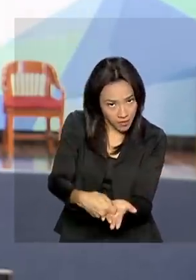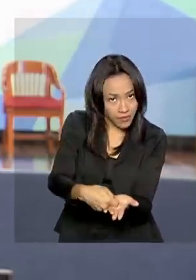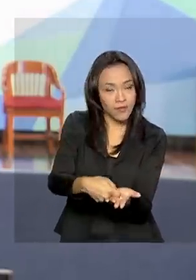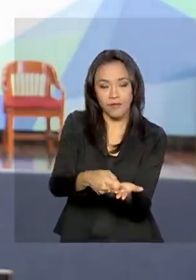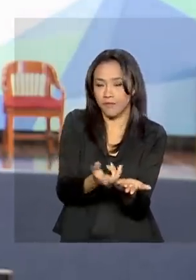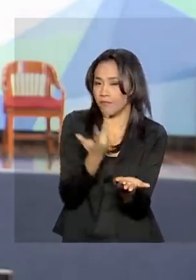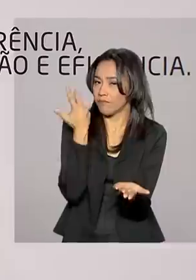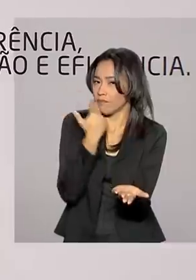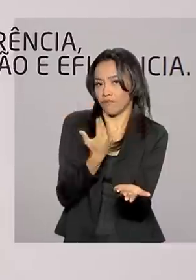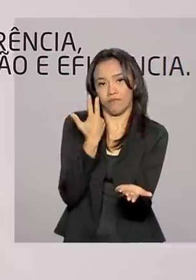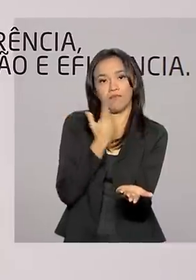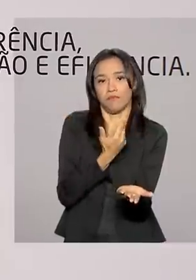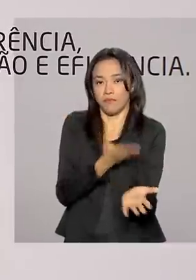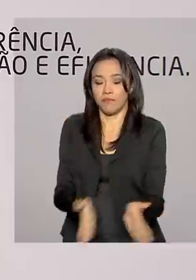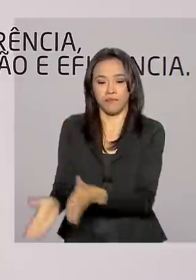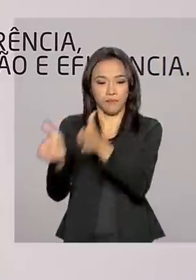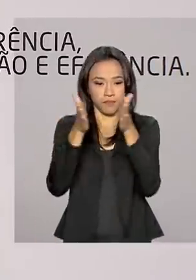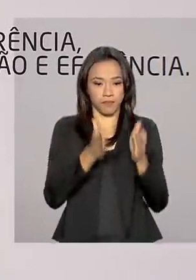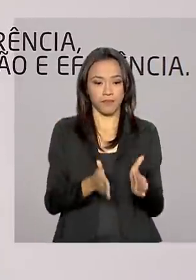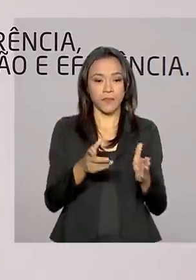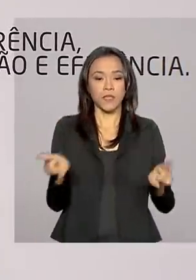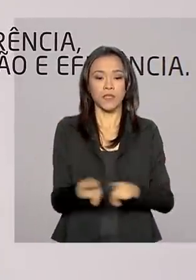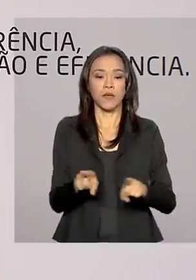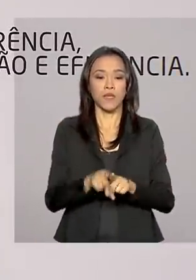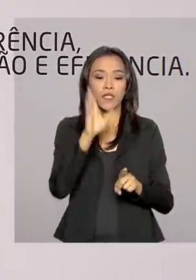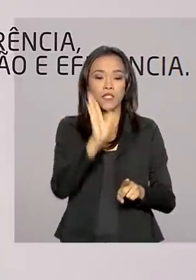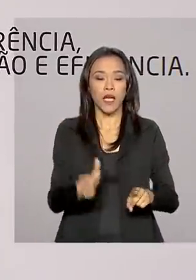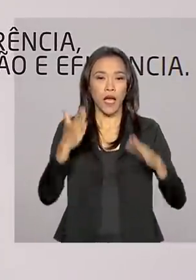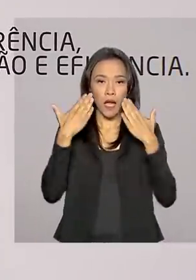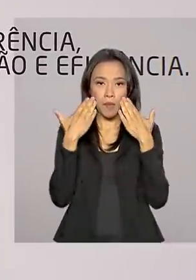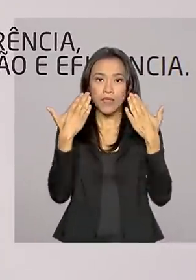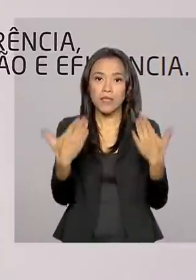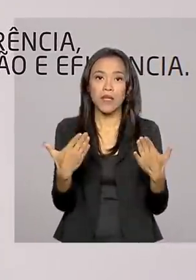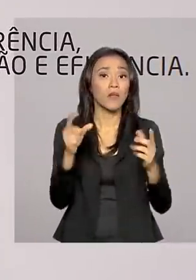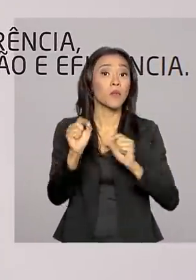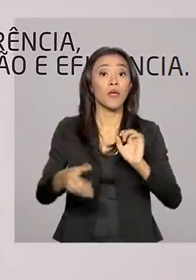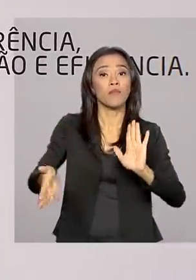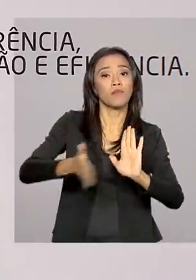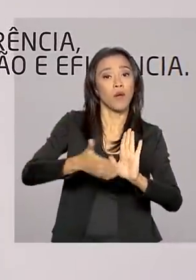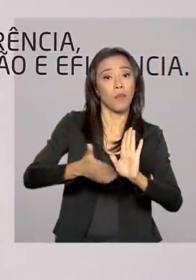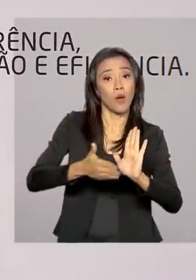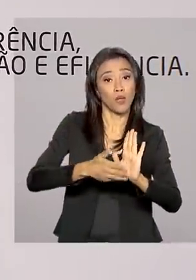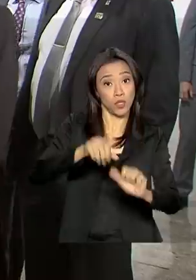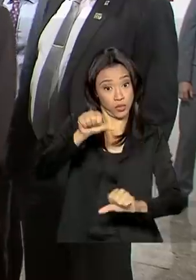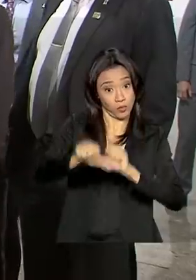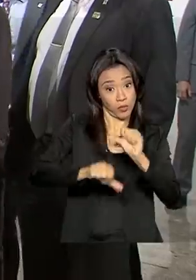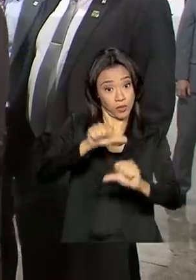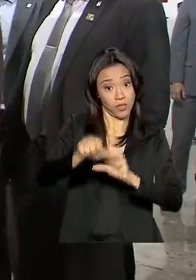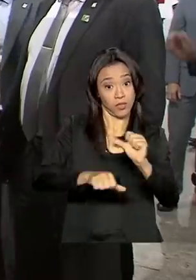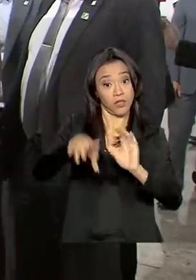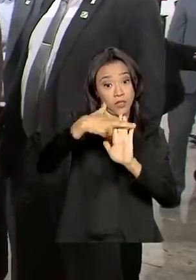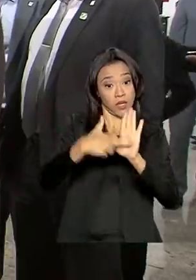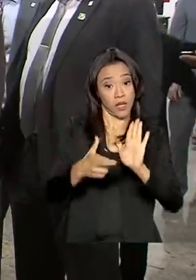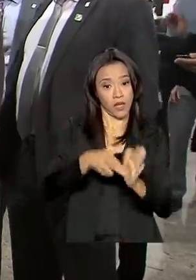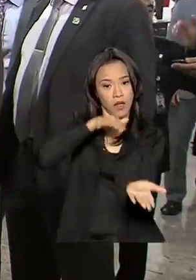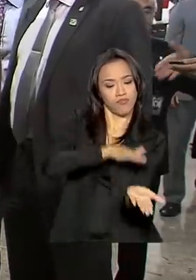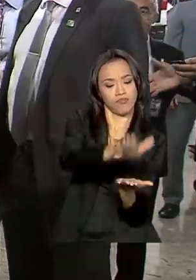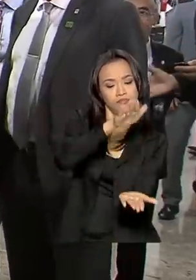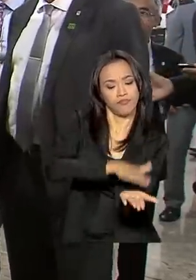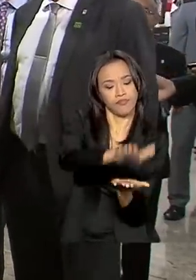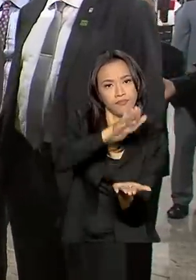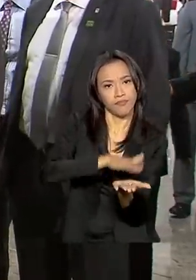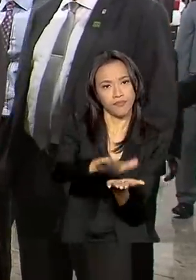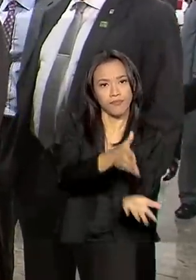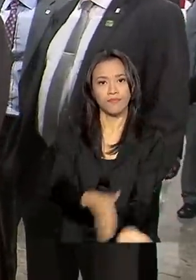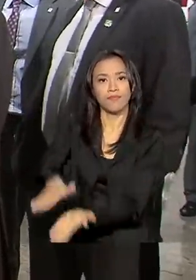normalmente. Também foram apresentadas as medidas de modernização da imprensa nacional e as novidades no projeto